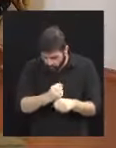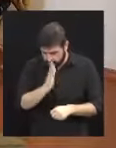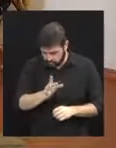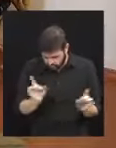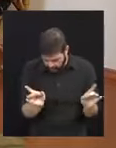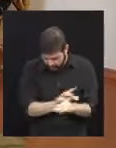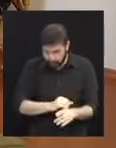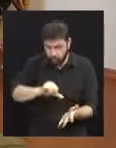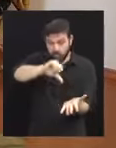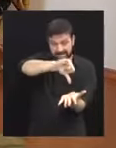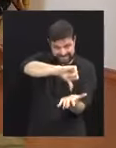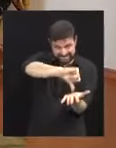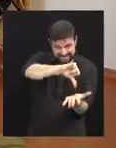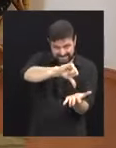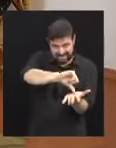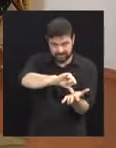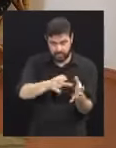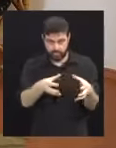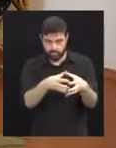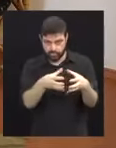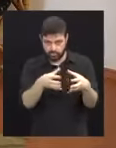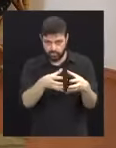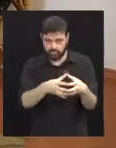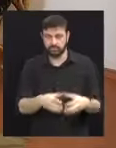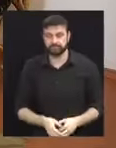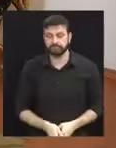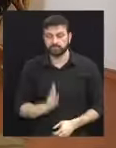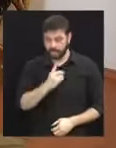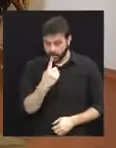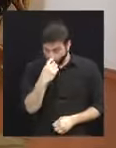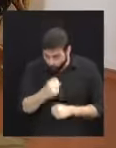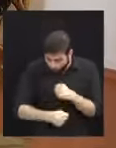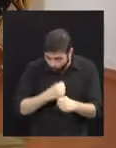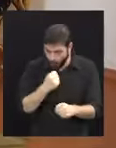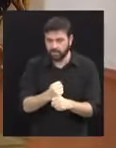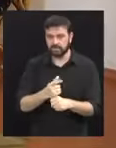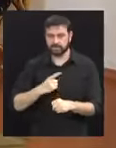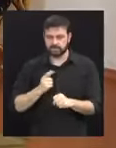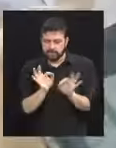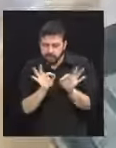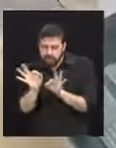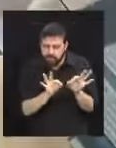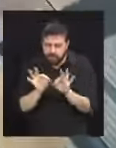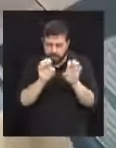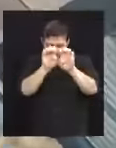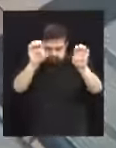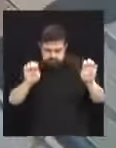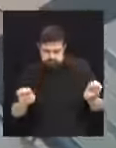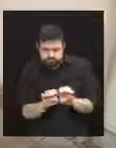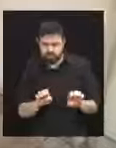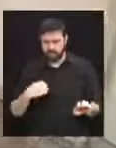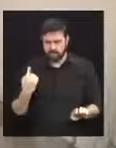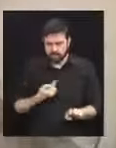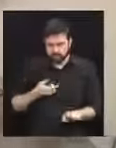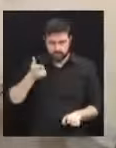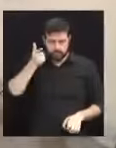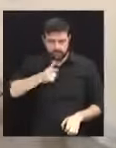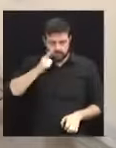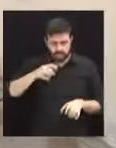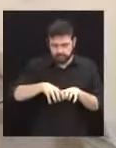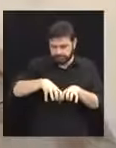entidade tem? Isso. Nós já estamos há 1 ano e a gente está estruturando ainda, né? Conseguimos já